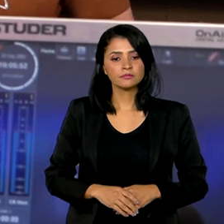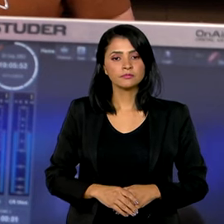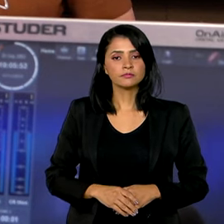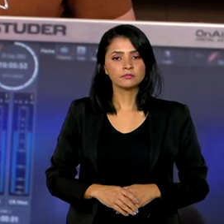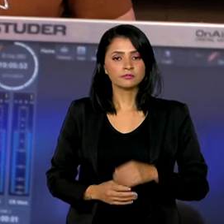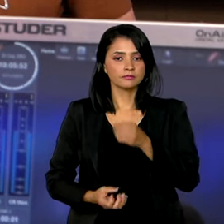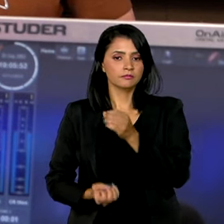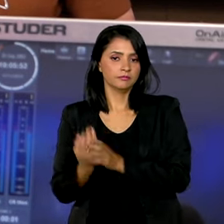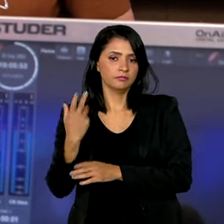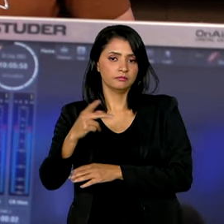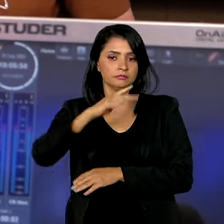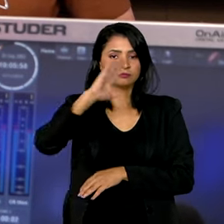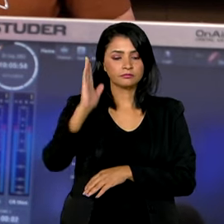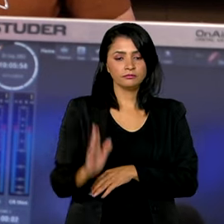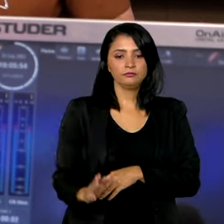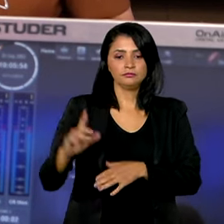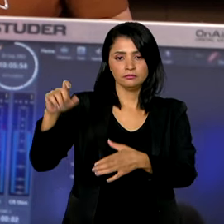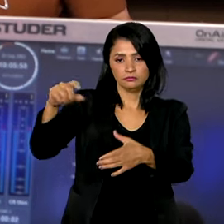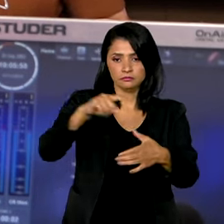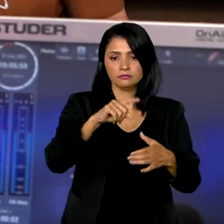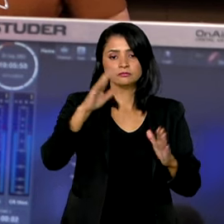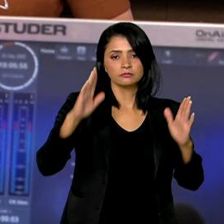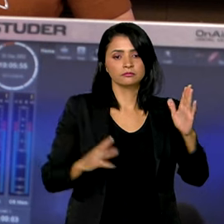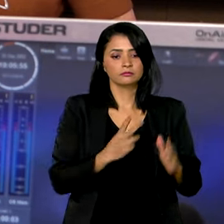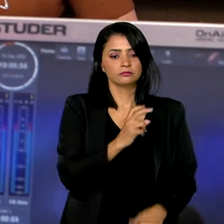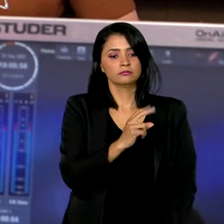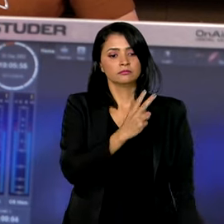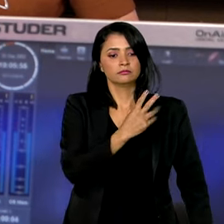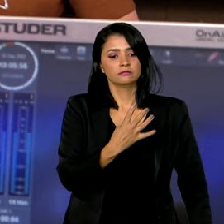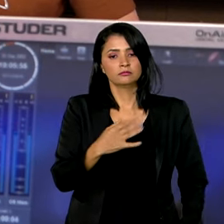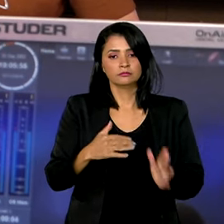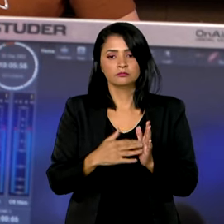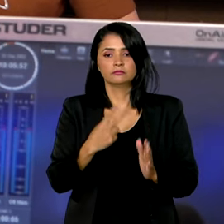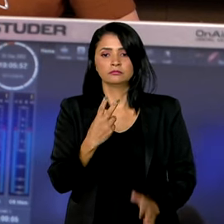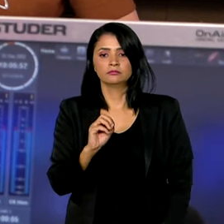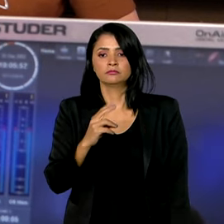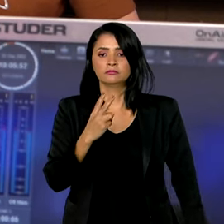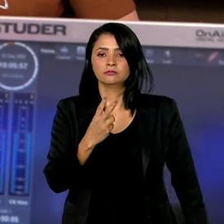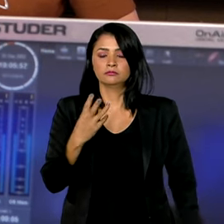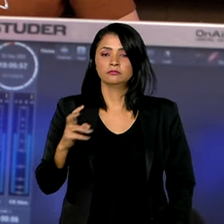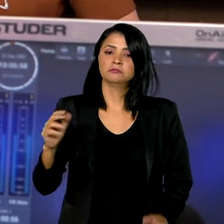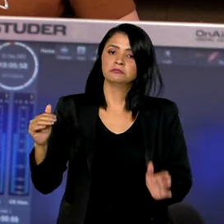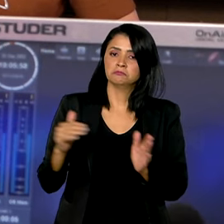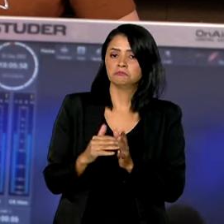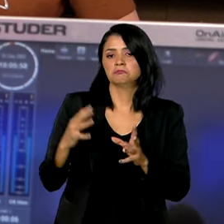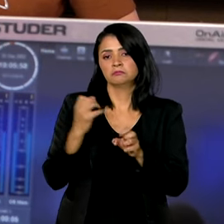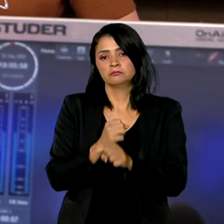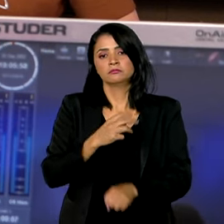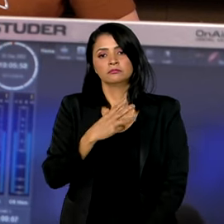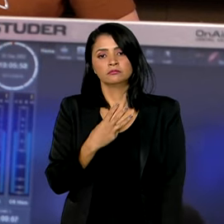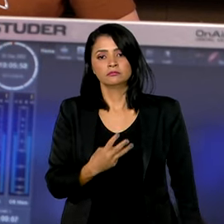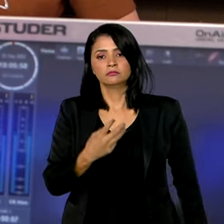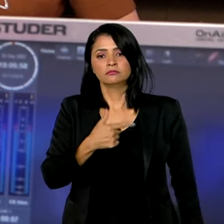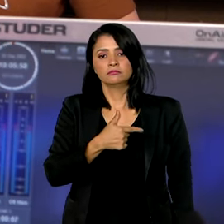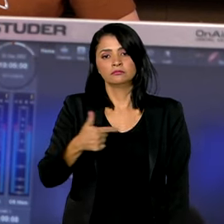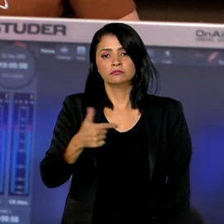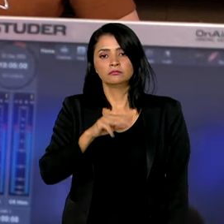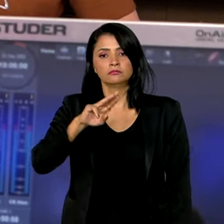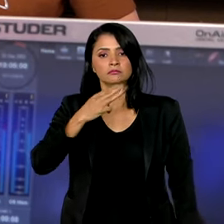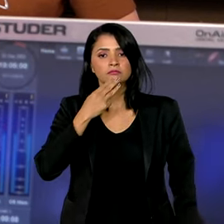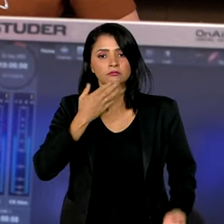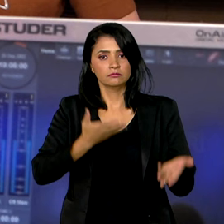a produção Brasileira de grãos no período de 2024 a 2025 deve chegar a 322 milhões de